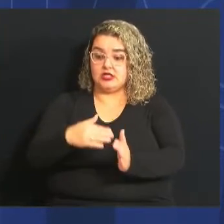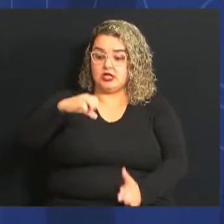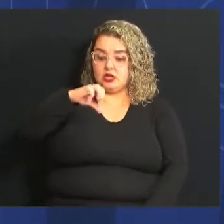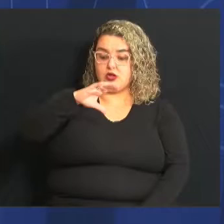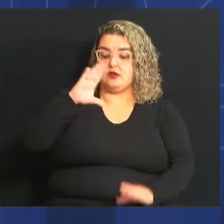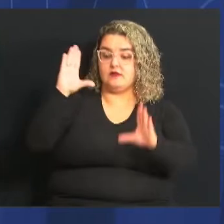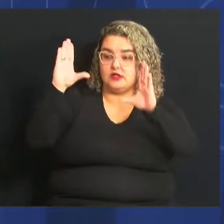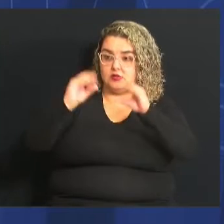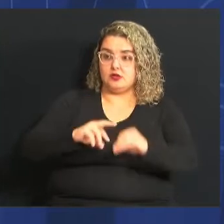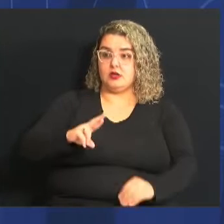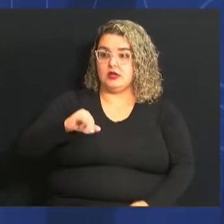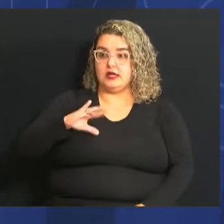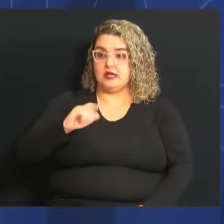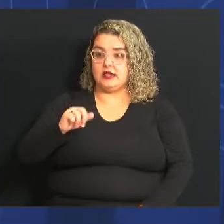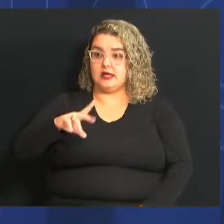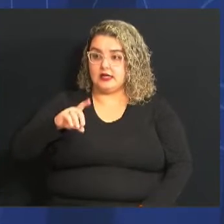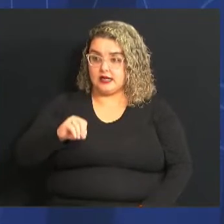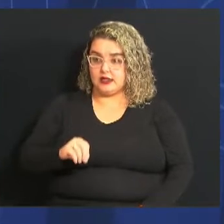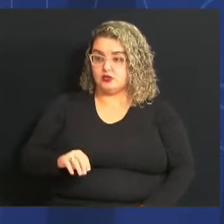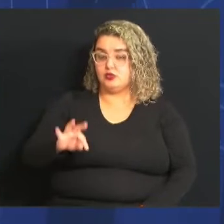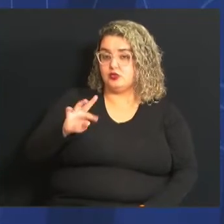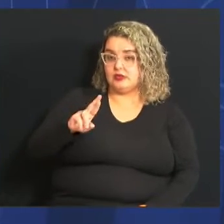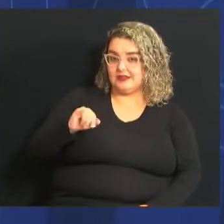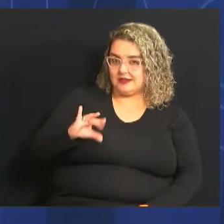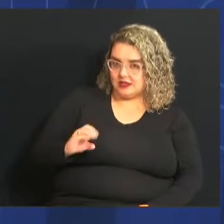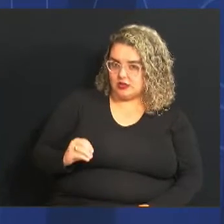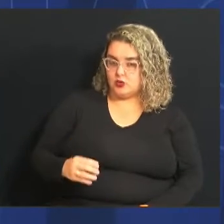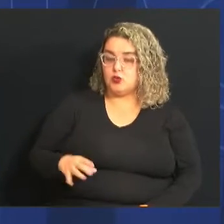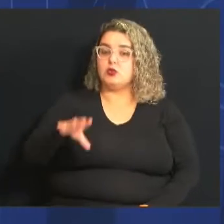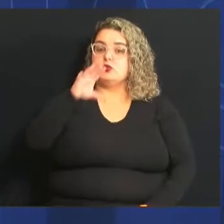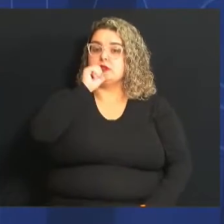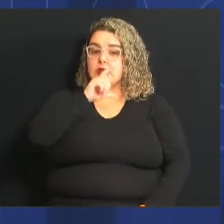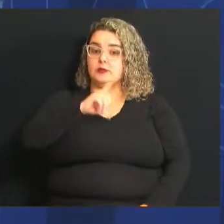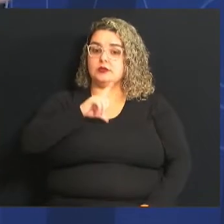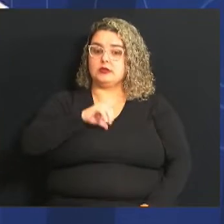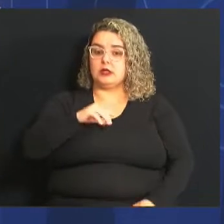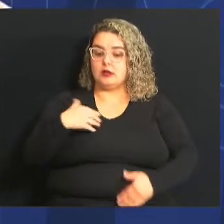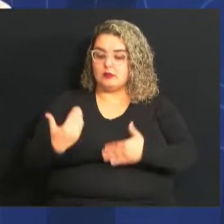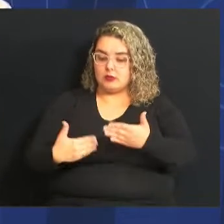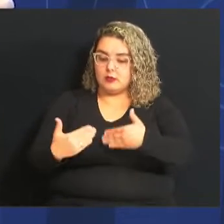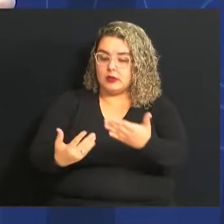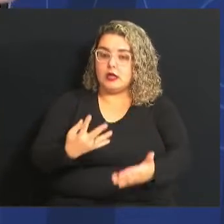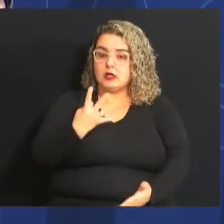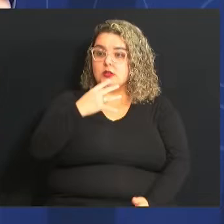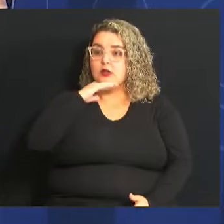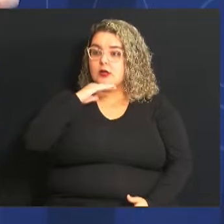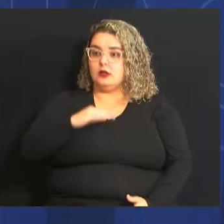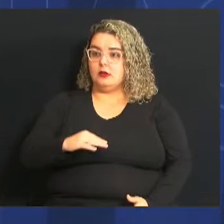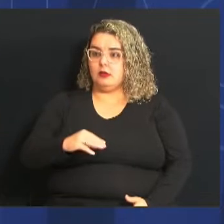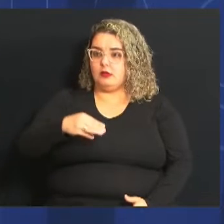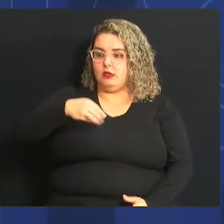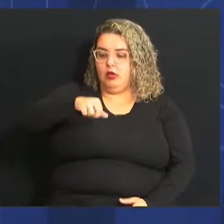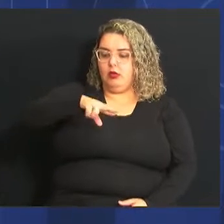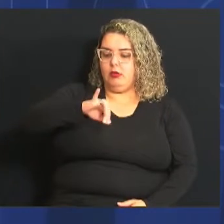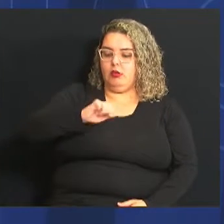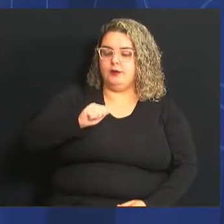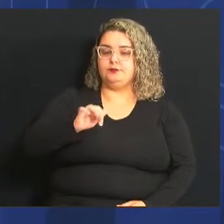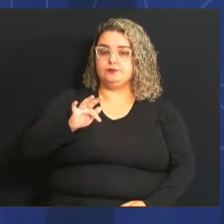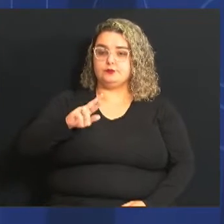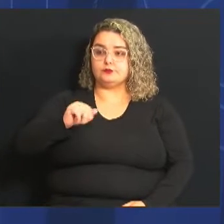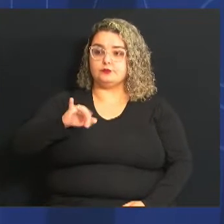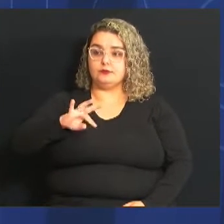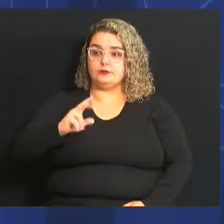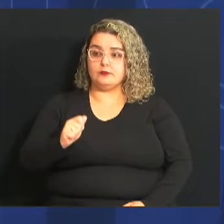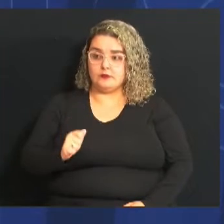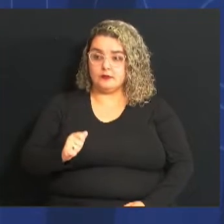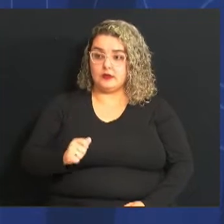Ricardo Matsuda Trio. No sábado, tem uma performance às 4 horas da tarde com a Maíra Freitas, na hora do